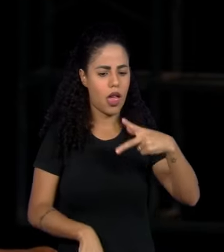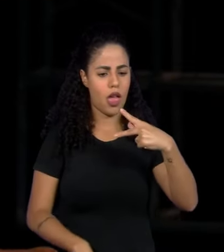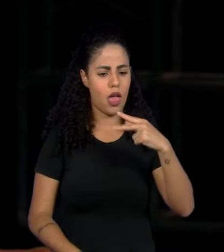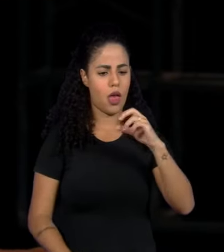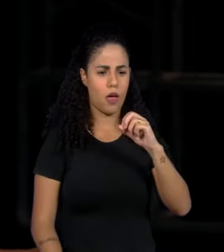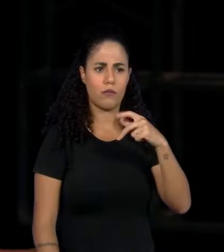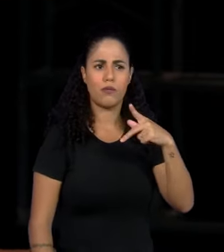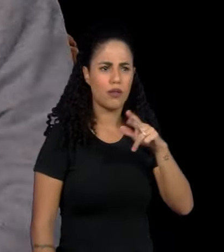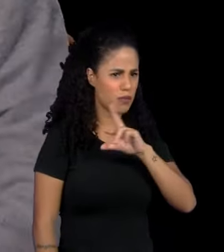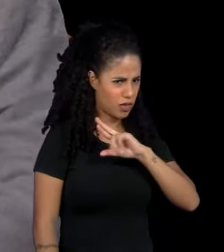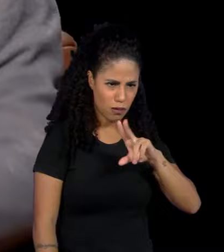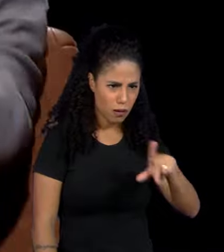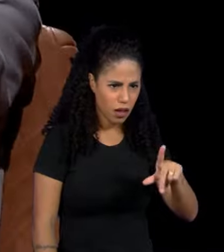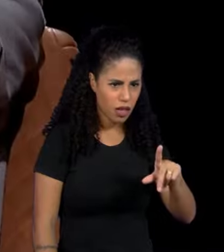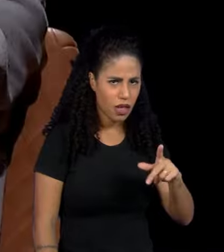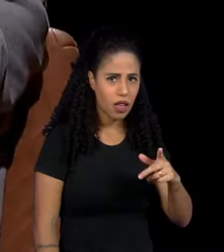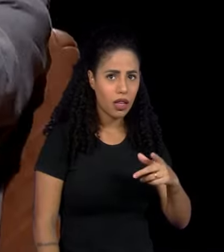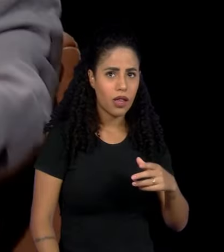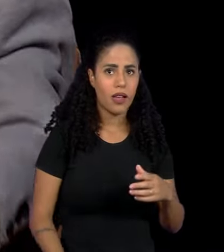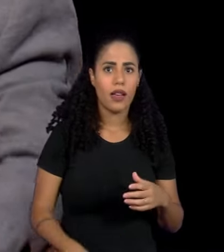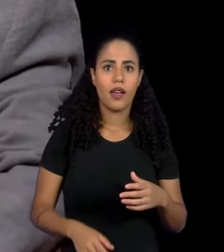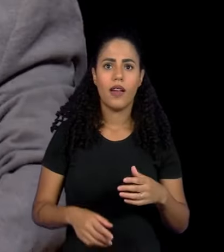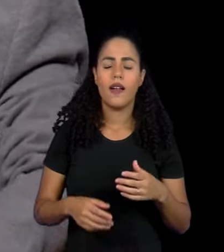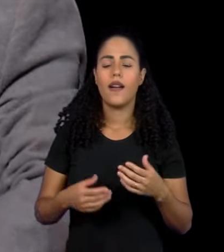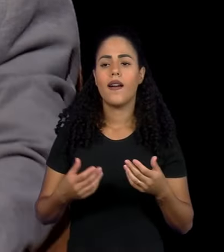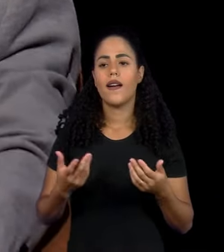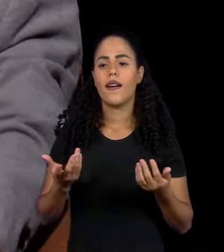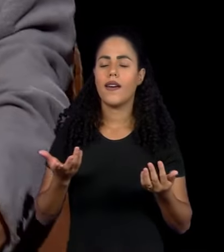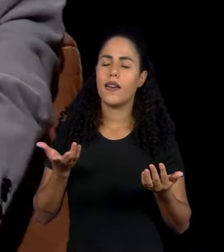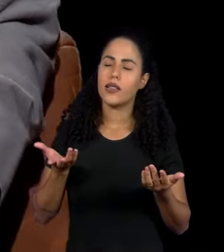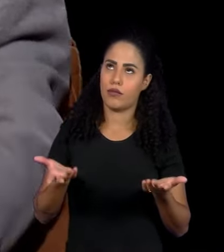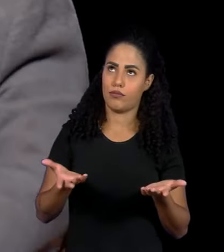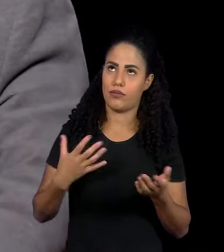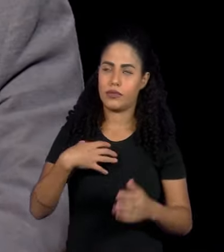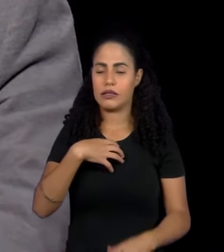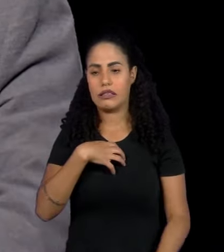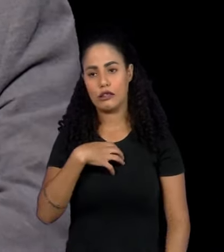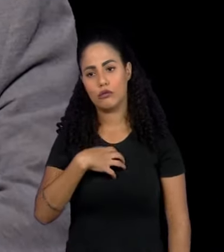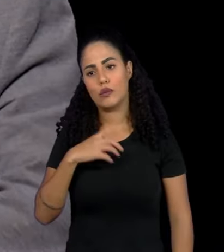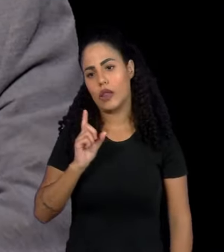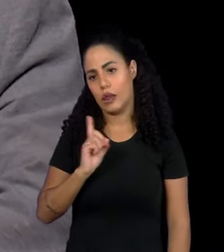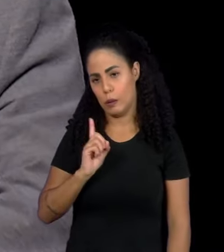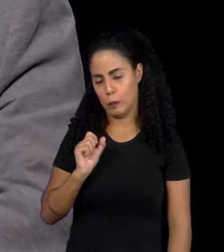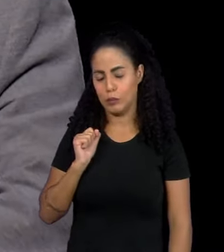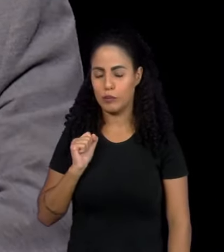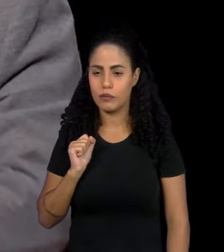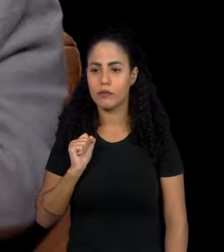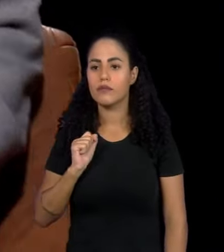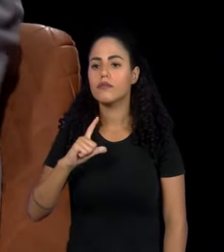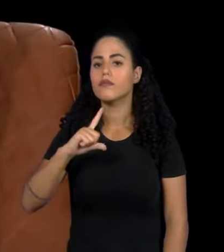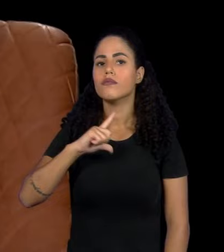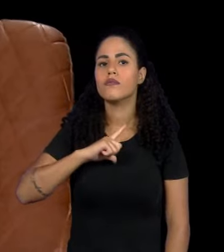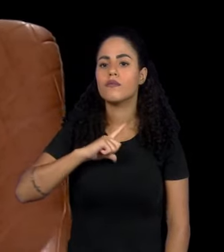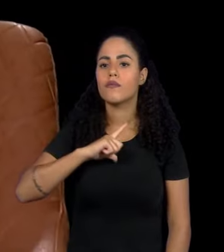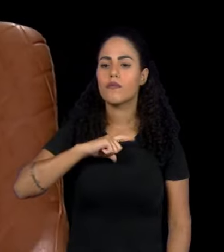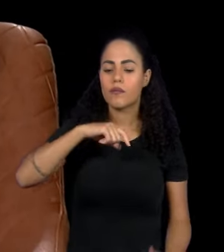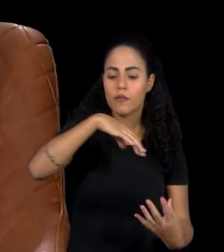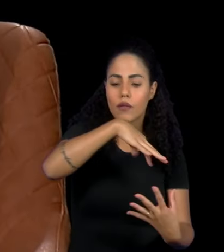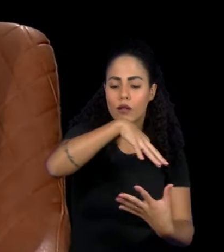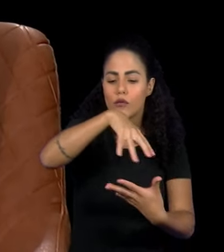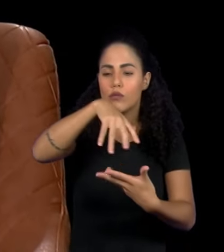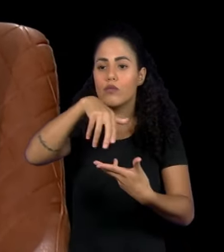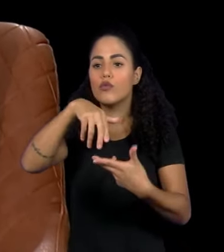mesmo espaço? Não, nesse sentido não, né? Quer dizer, o universo ligado à